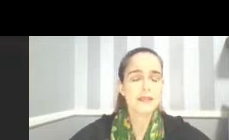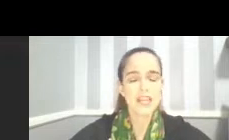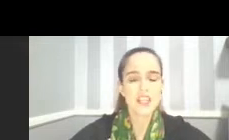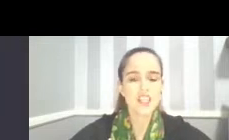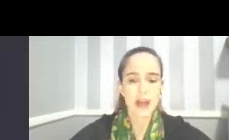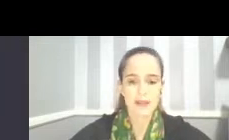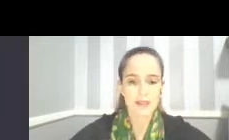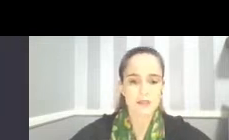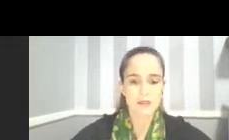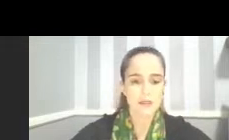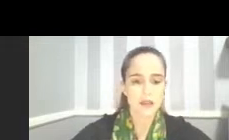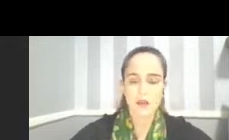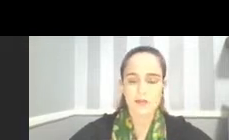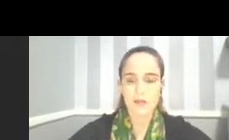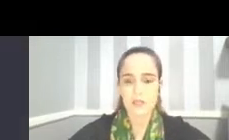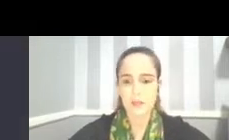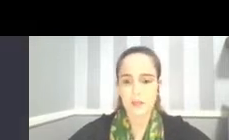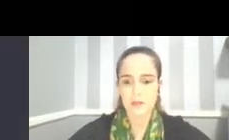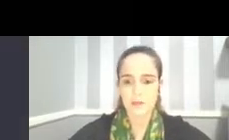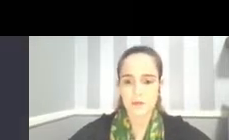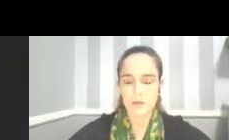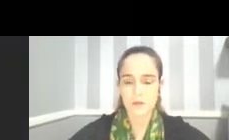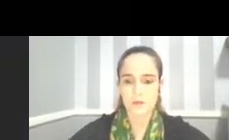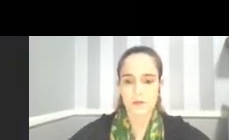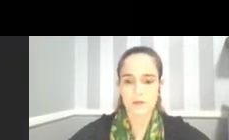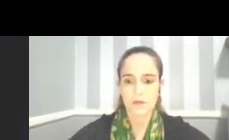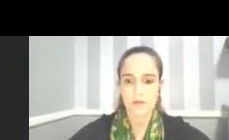assim, um acidente na estrada. Volta aqui para mim.